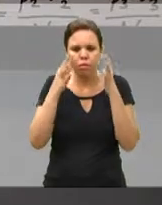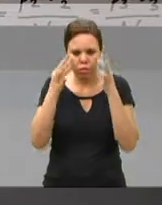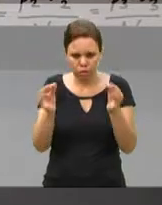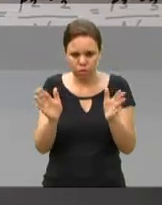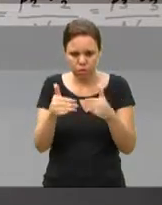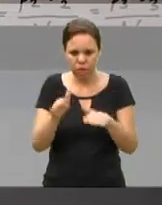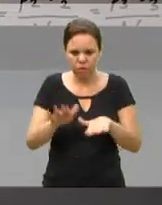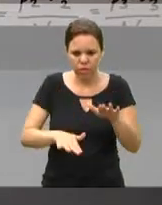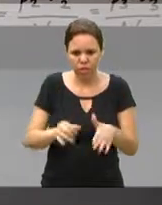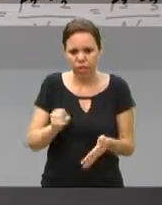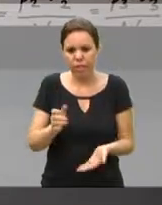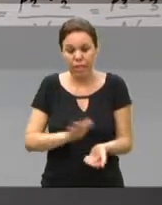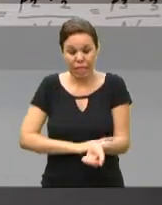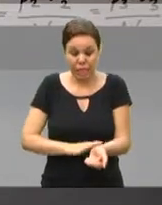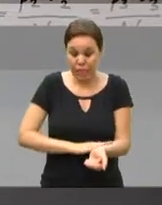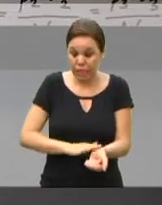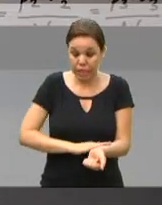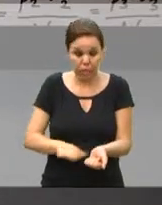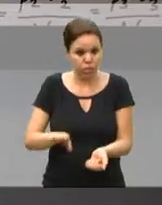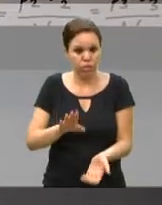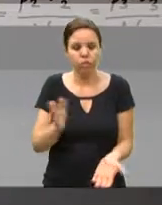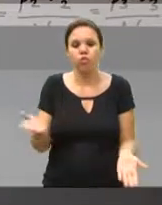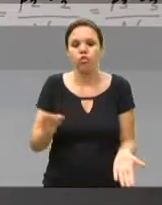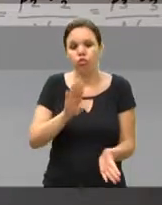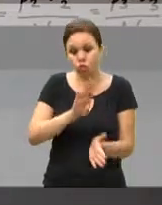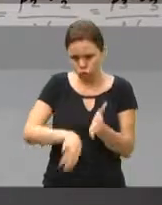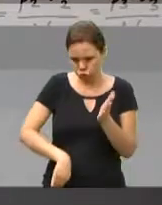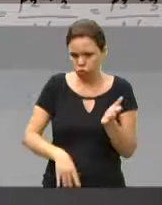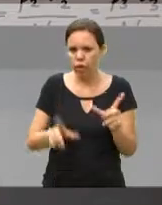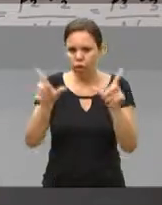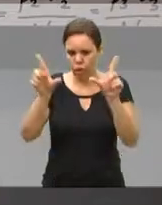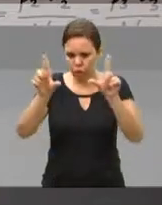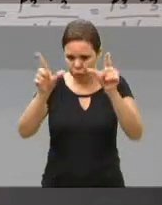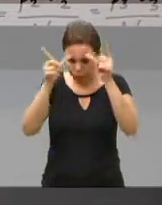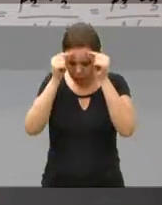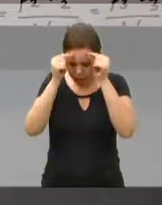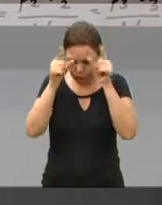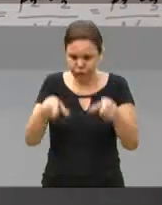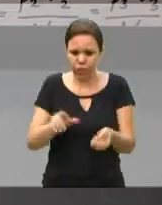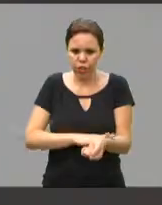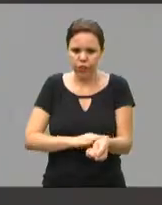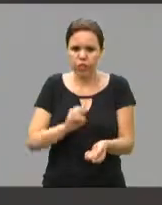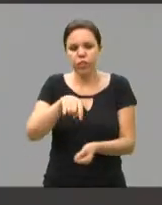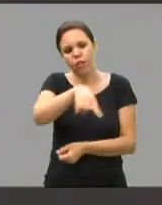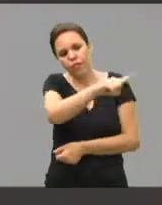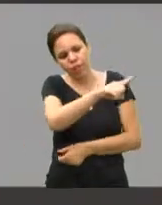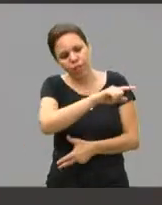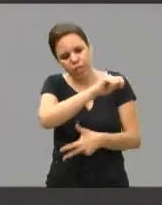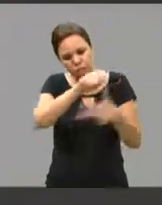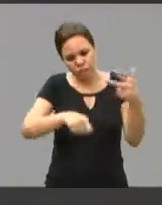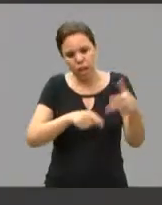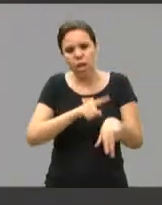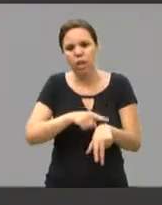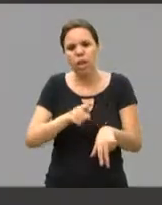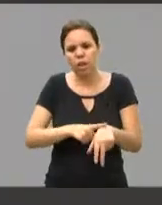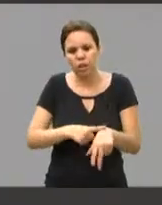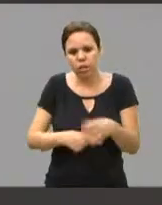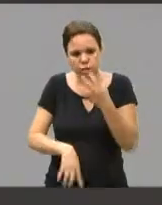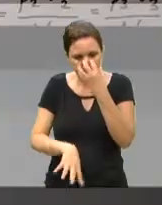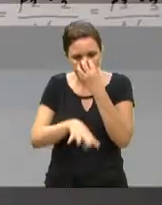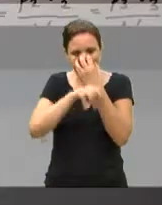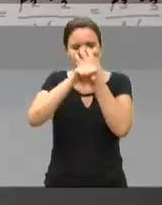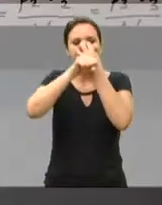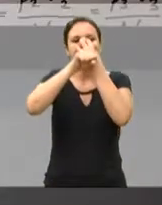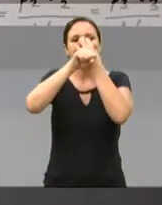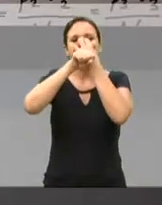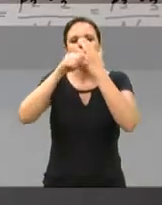essa respiração vai fazer com que ela saia um pouco dessa tensão. Então, ela respira. Então, atenção, quem foi fazer lá o Enem na hora, ó. Respira, é isso?